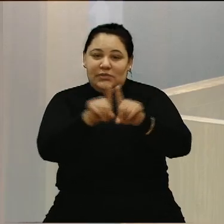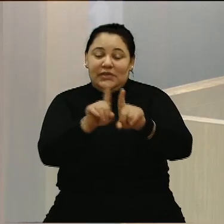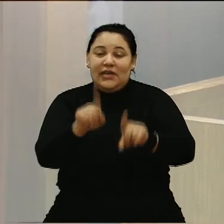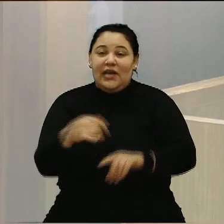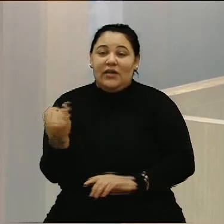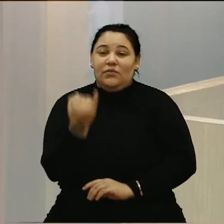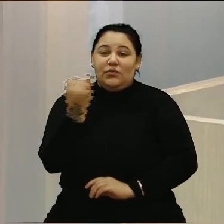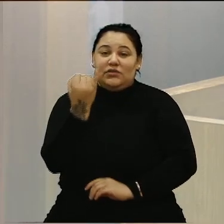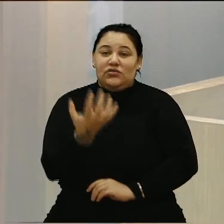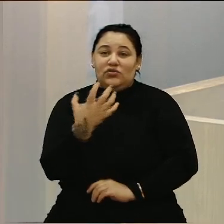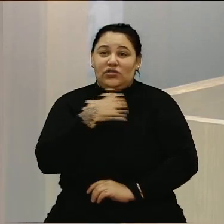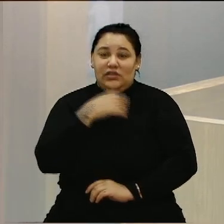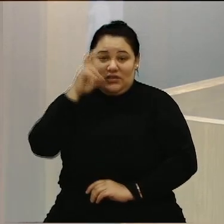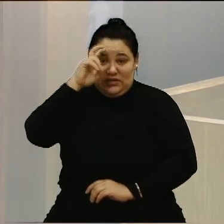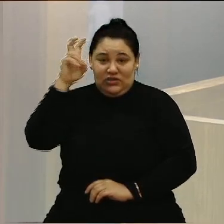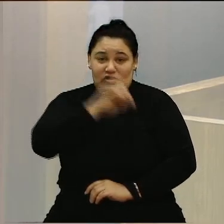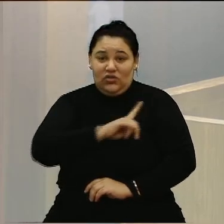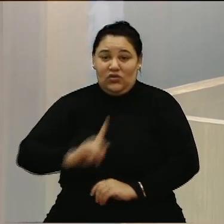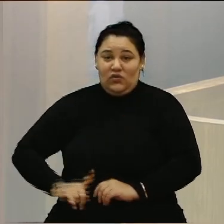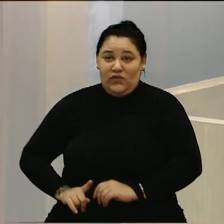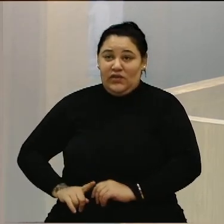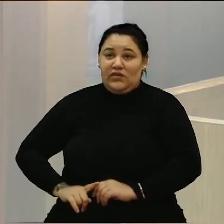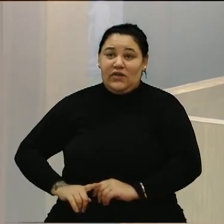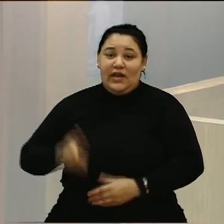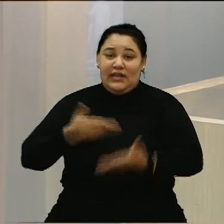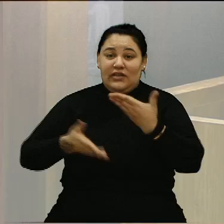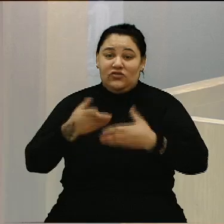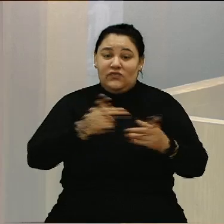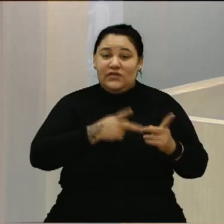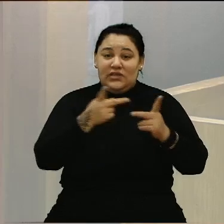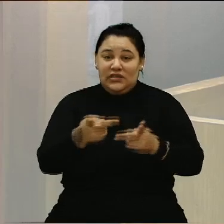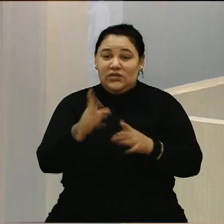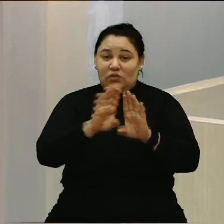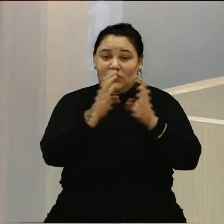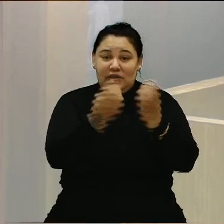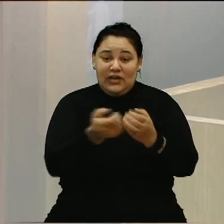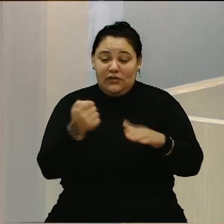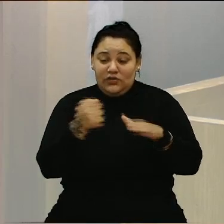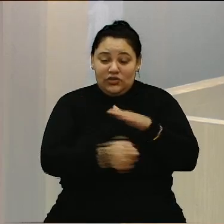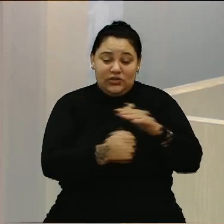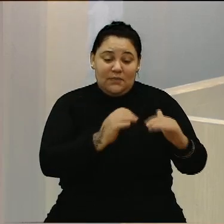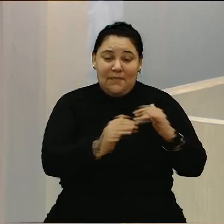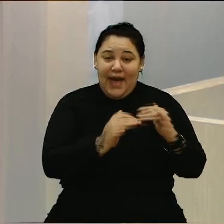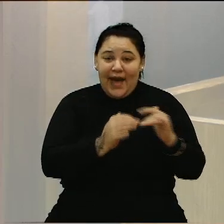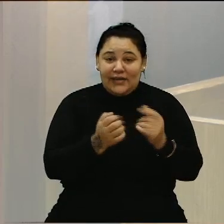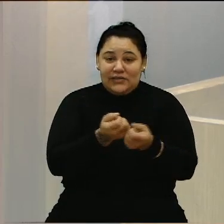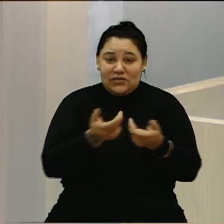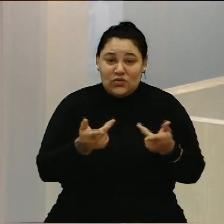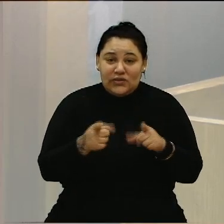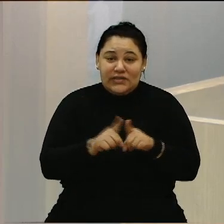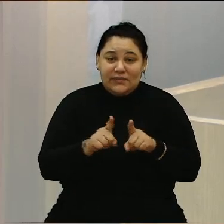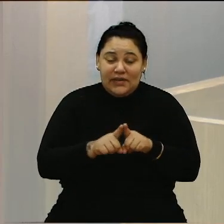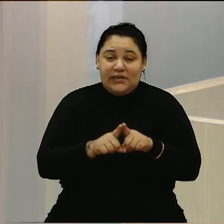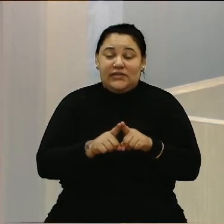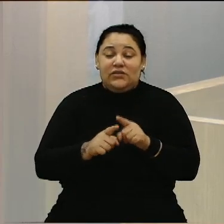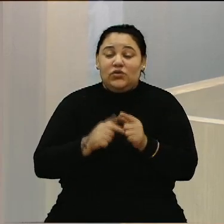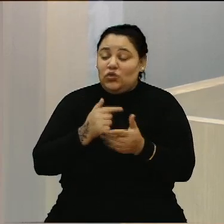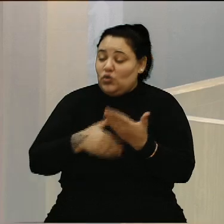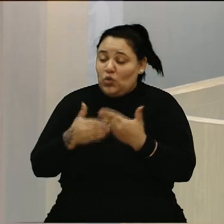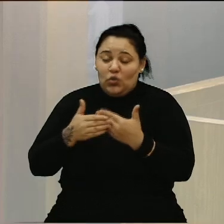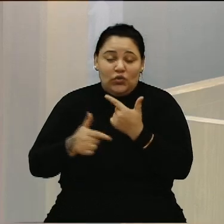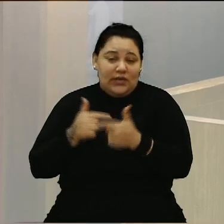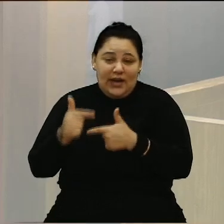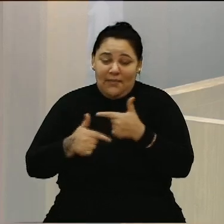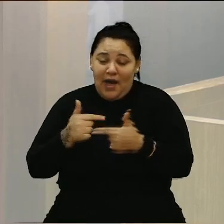importante a forma diligente que o governo vem atendendo e visitando as comunidades, o investimento em maquinário, enfim, o trabalho